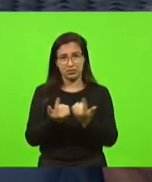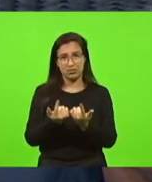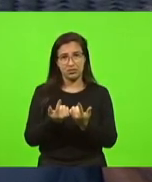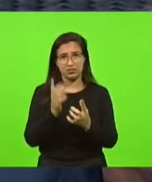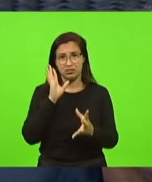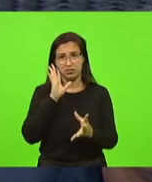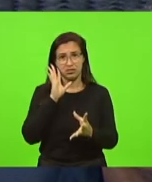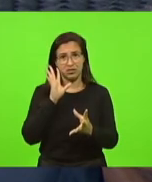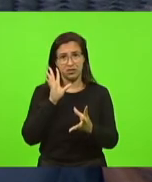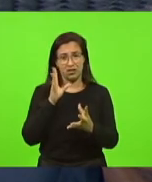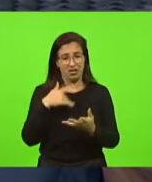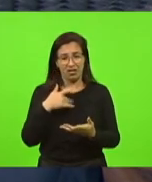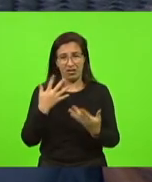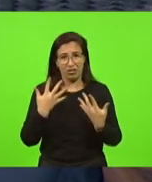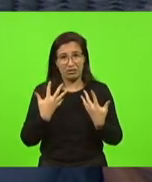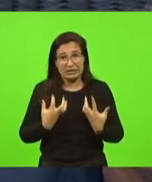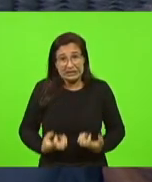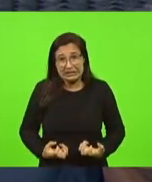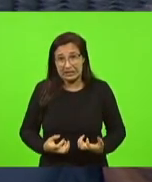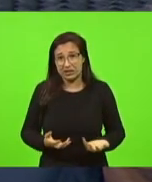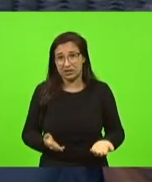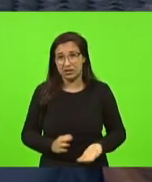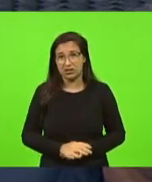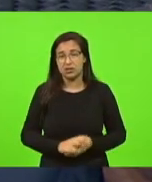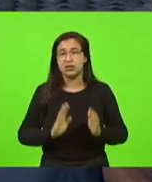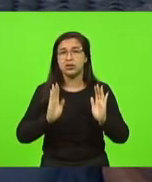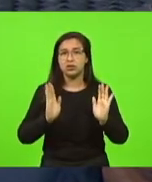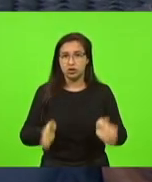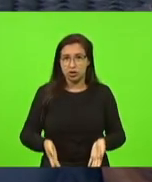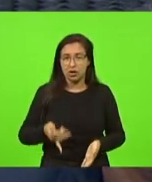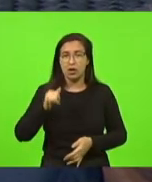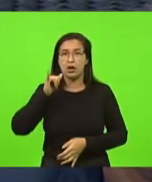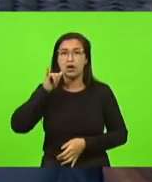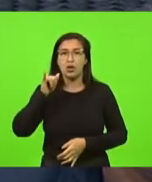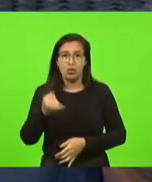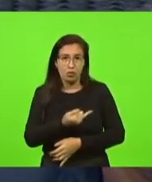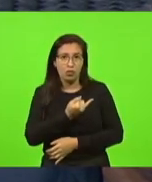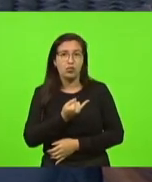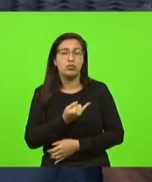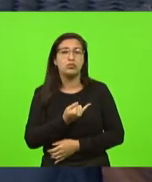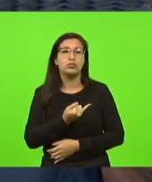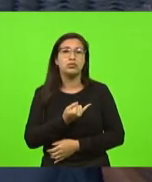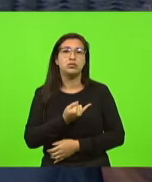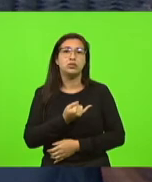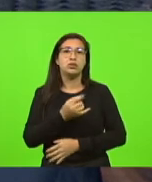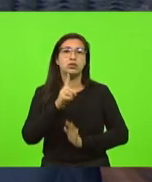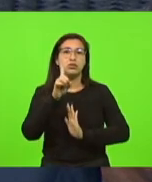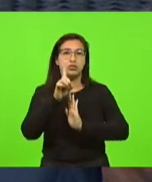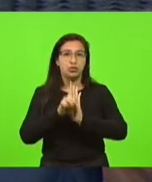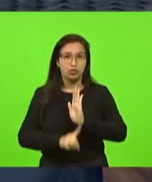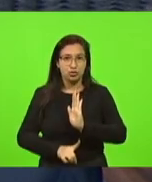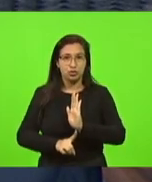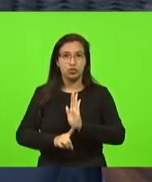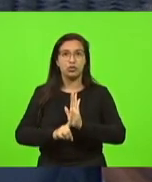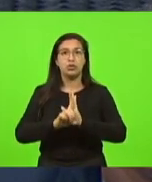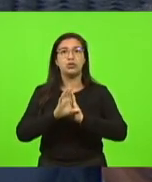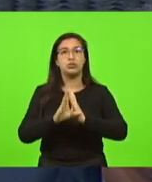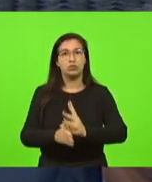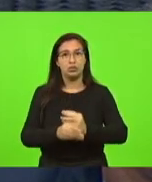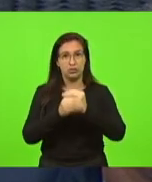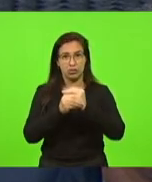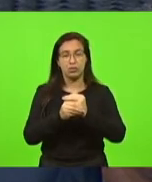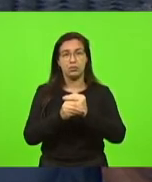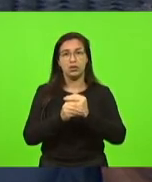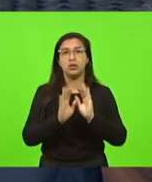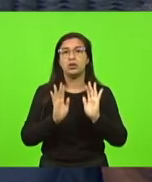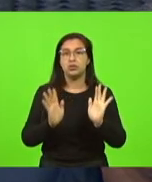sentido. Já passei por essa oportunidade aqui de ter cerceado o direito de discutir uma emenda. Já passei por